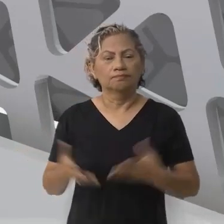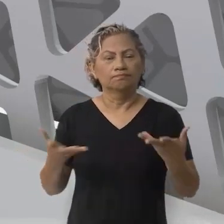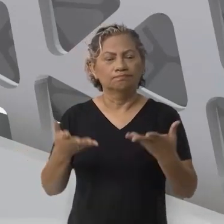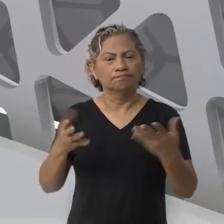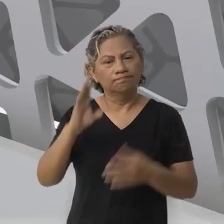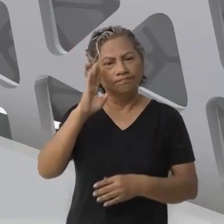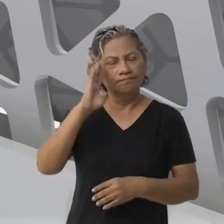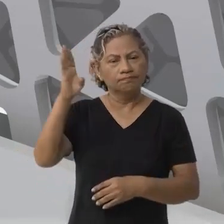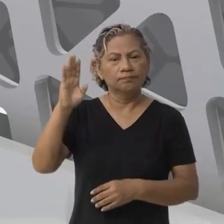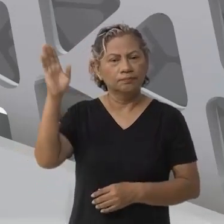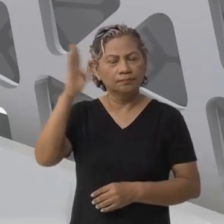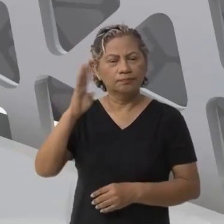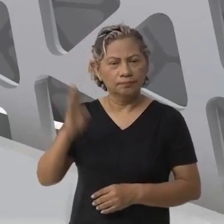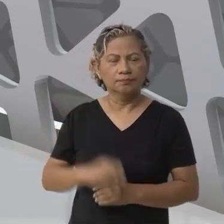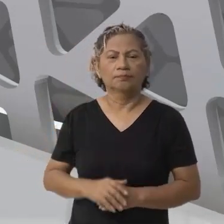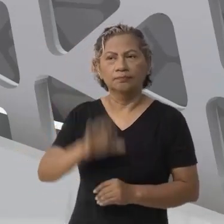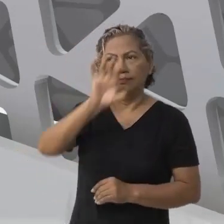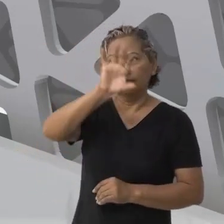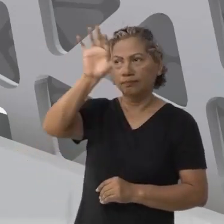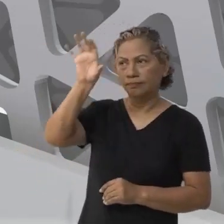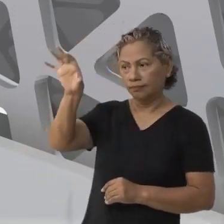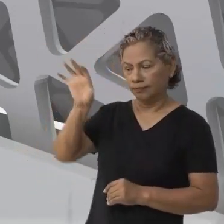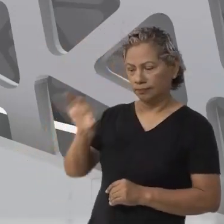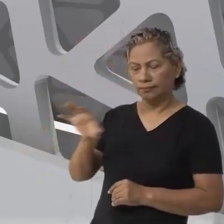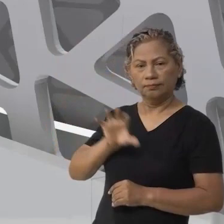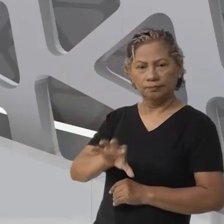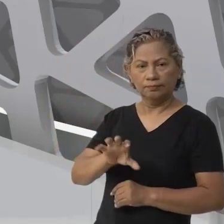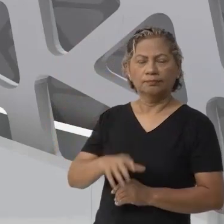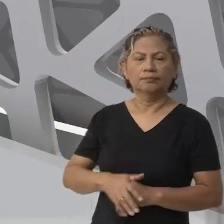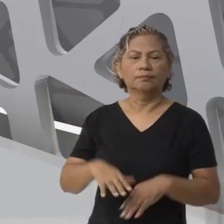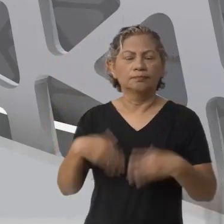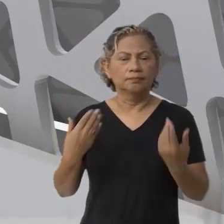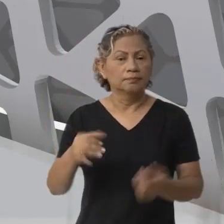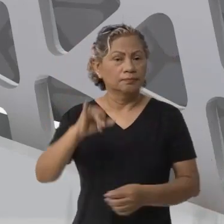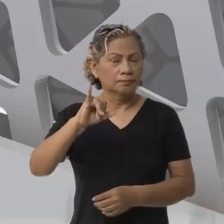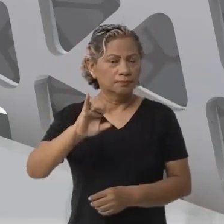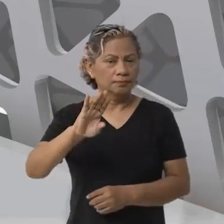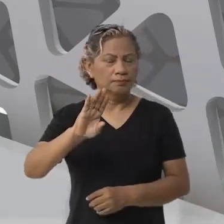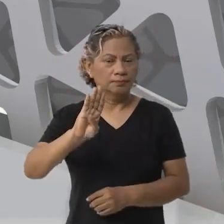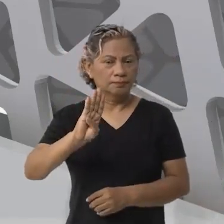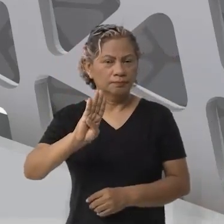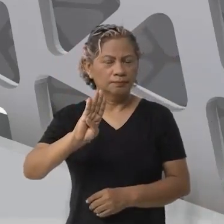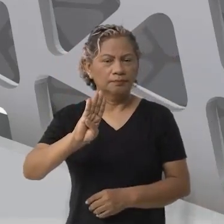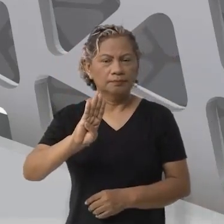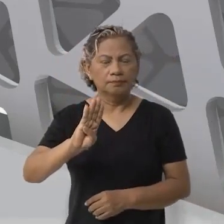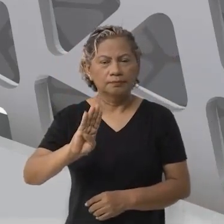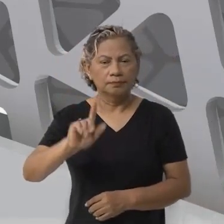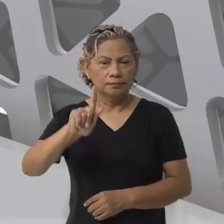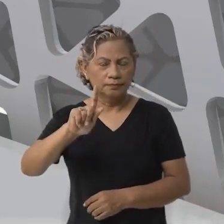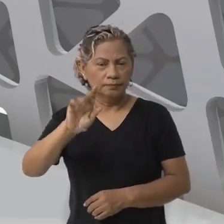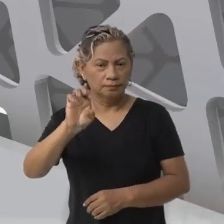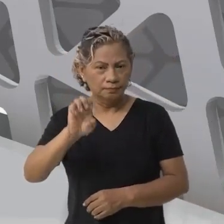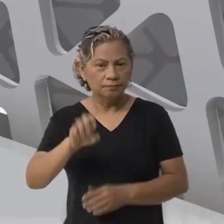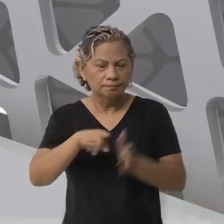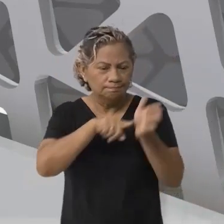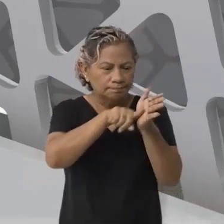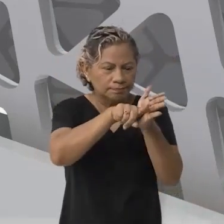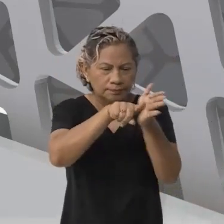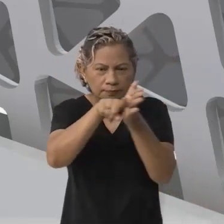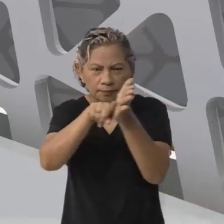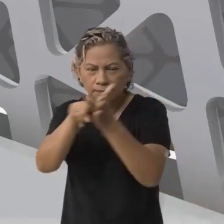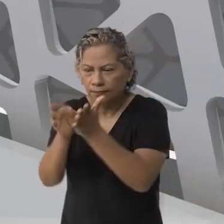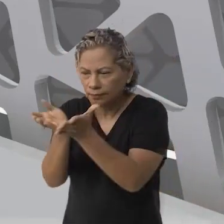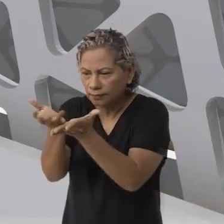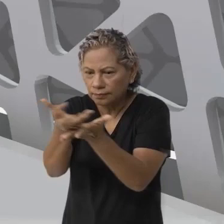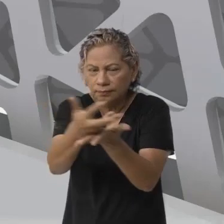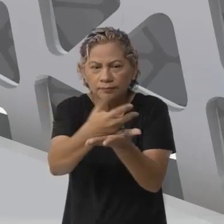nós vamos falar especificamente do Brasil quanto às suas regionalizações. O IBGE é o órgão oficial